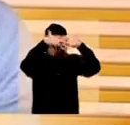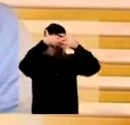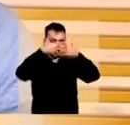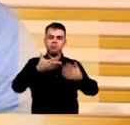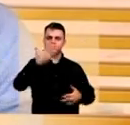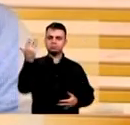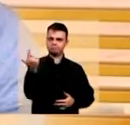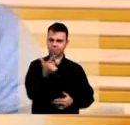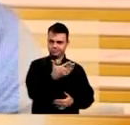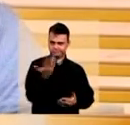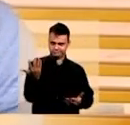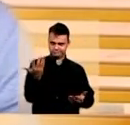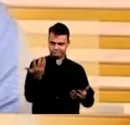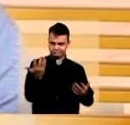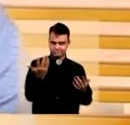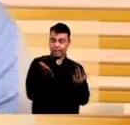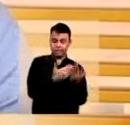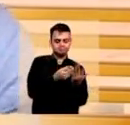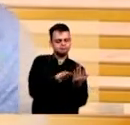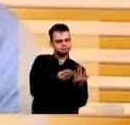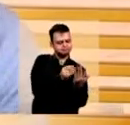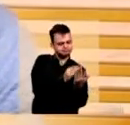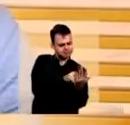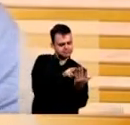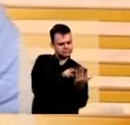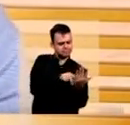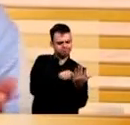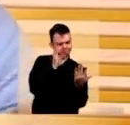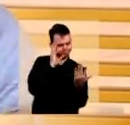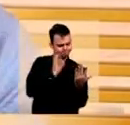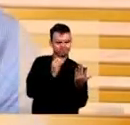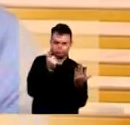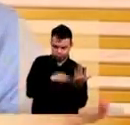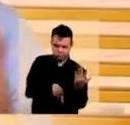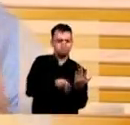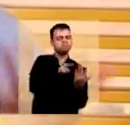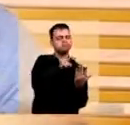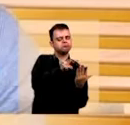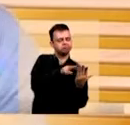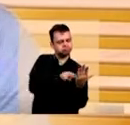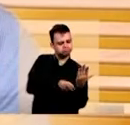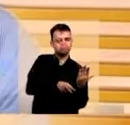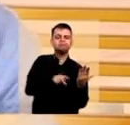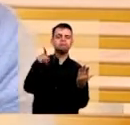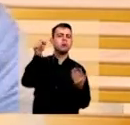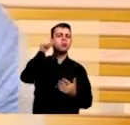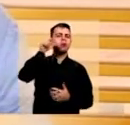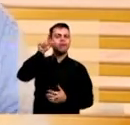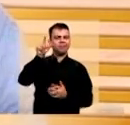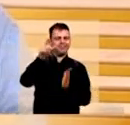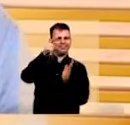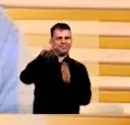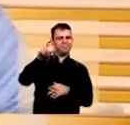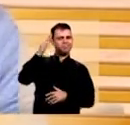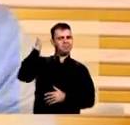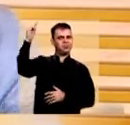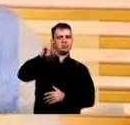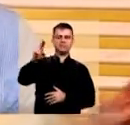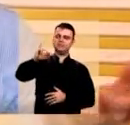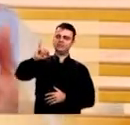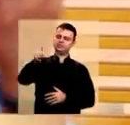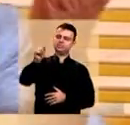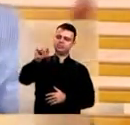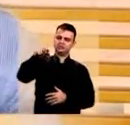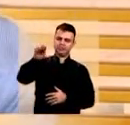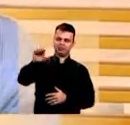que na leitura, você lê uma passagem, você não entendeu, você volta, né? E procura, né? Você falou da Jane Austen, uma maravilha. Toda